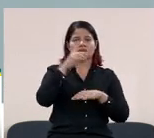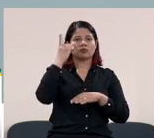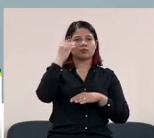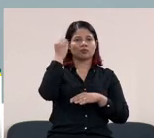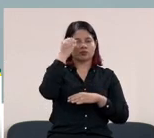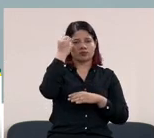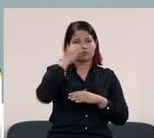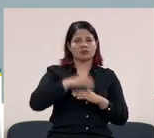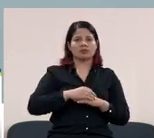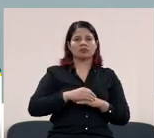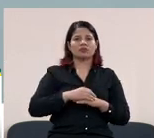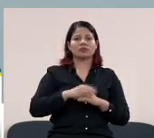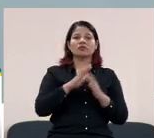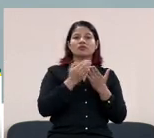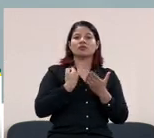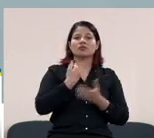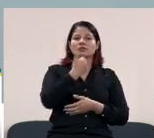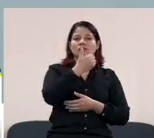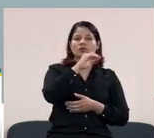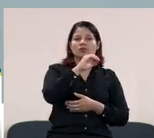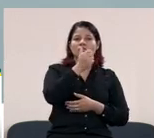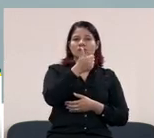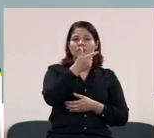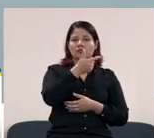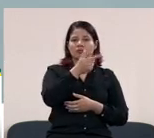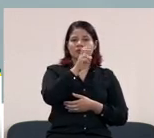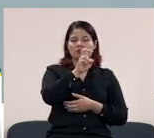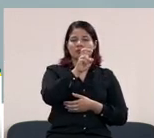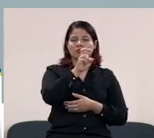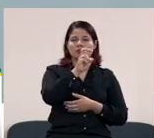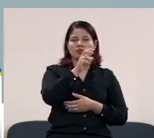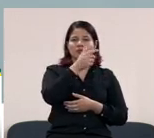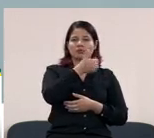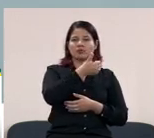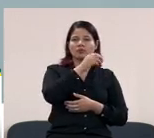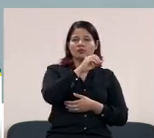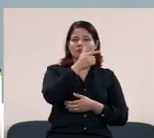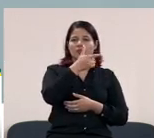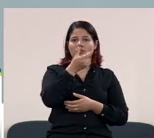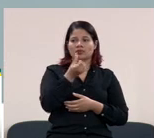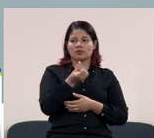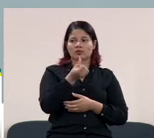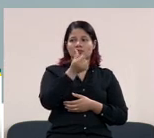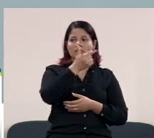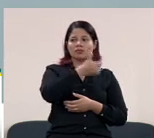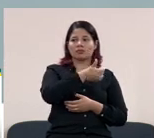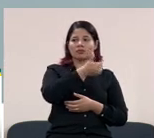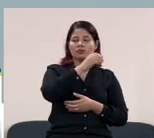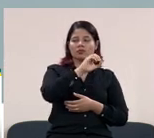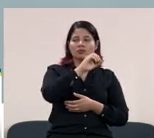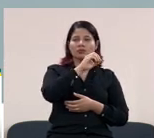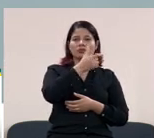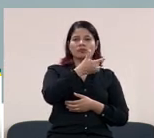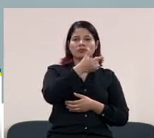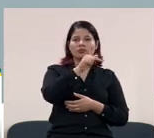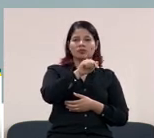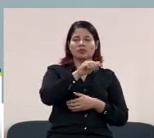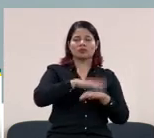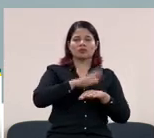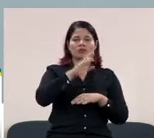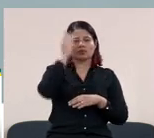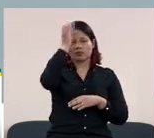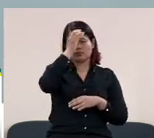Requerimento 1025, 1026, 1027, todos de autoria do deputada Cristina Almeida.